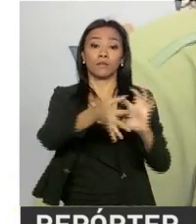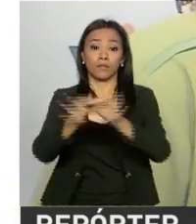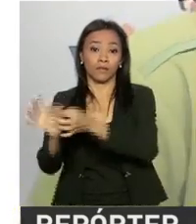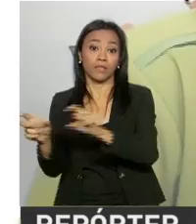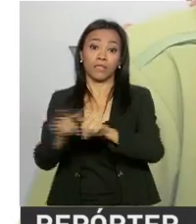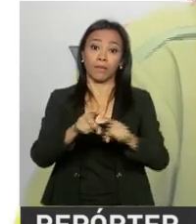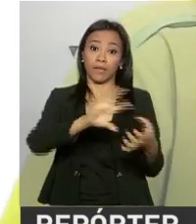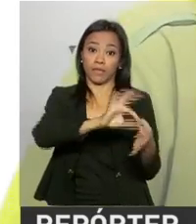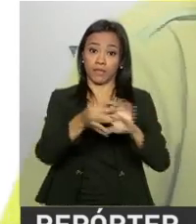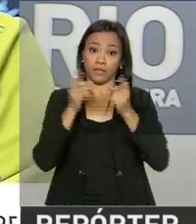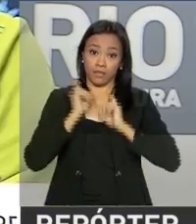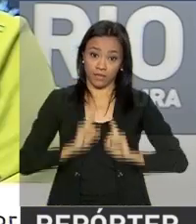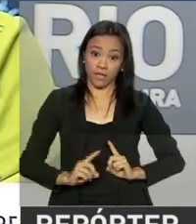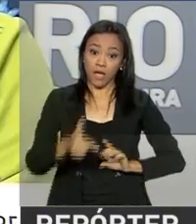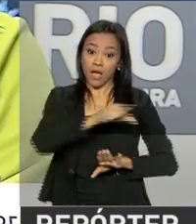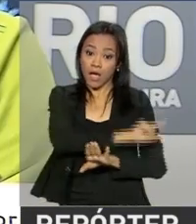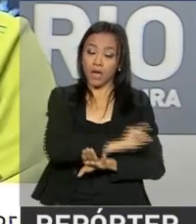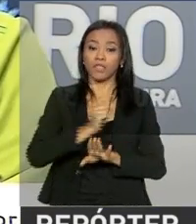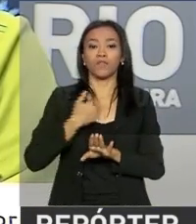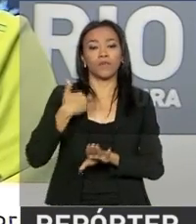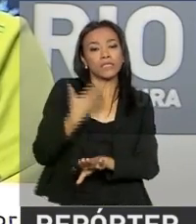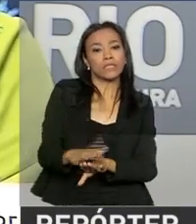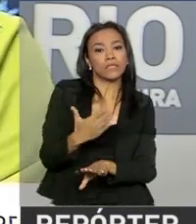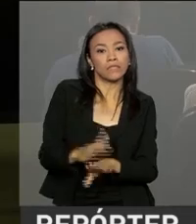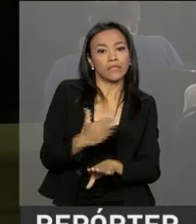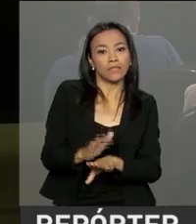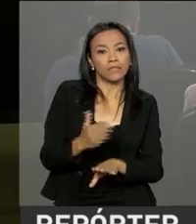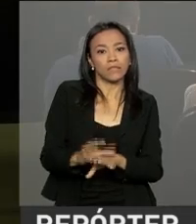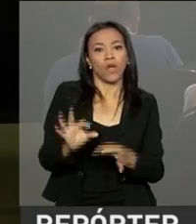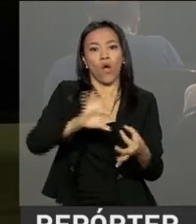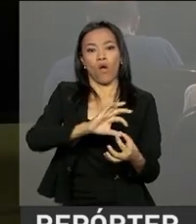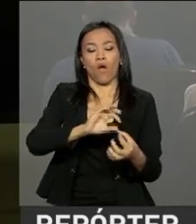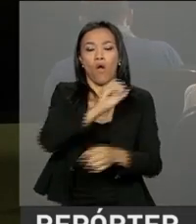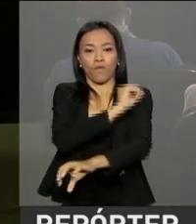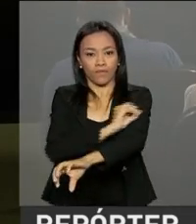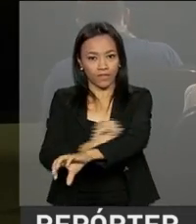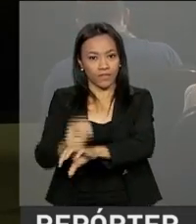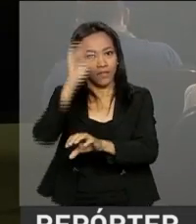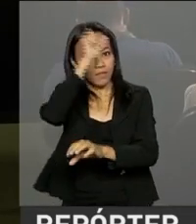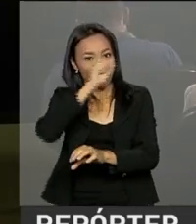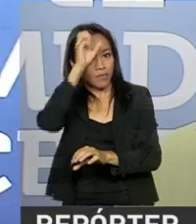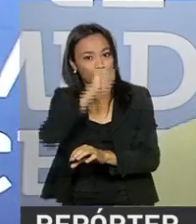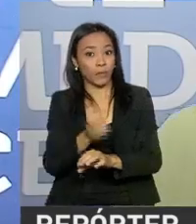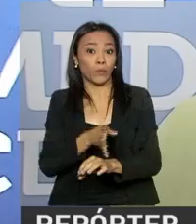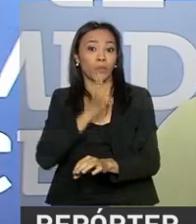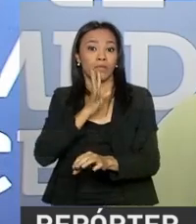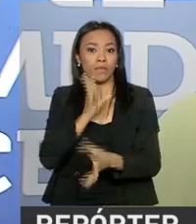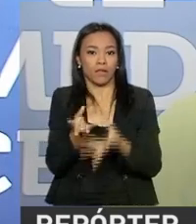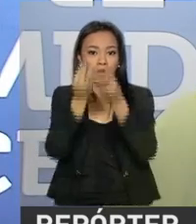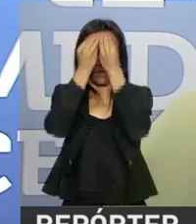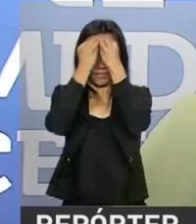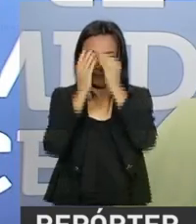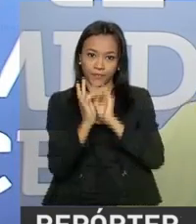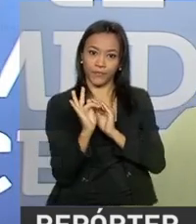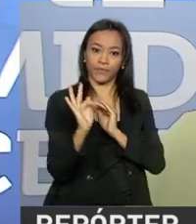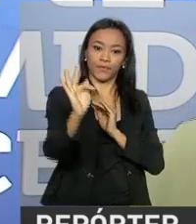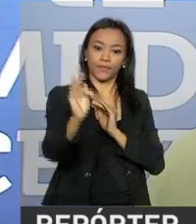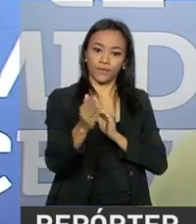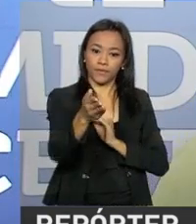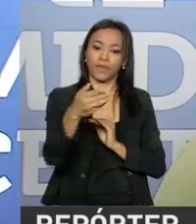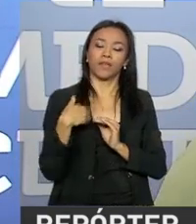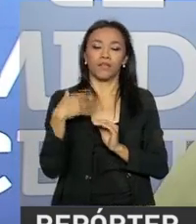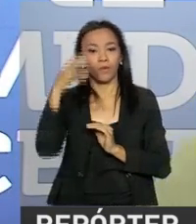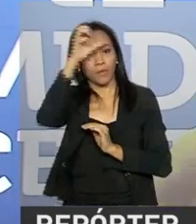jovens foram capacitados com aulas teóricas e oficinas. E o conhecimento fica para o futuro. Com a experiência que eu estou agregando aqui